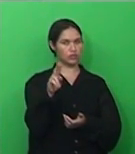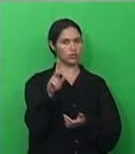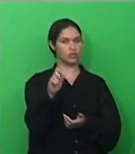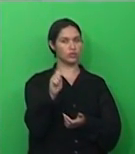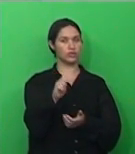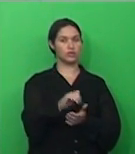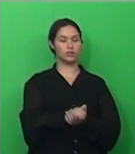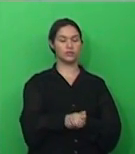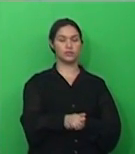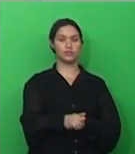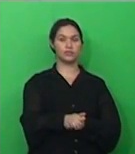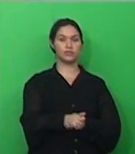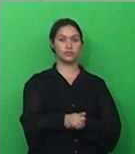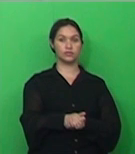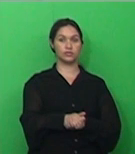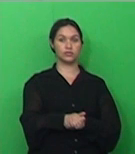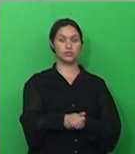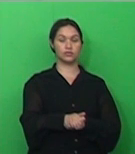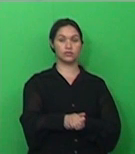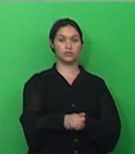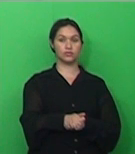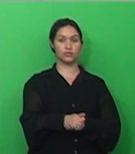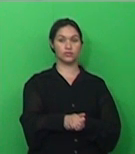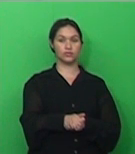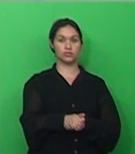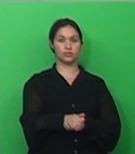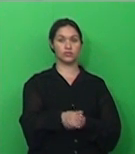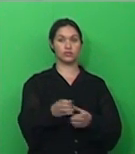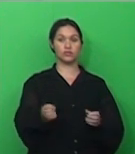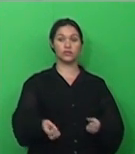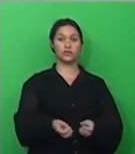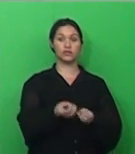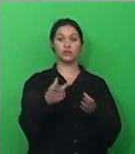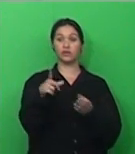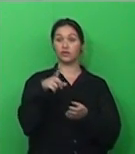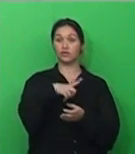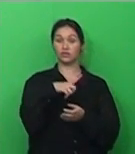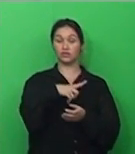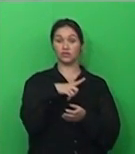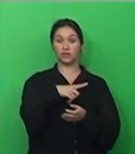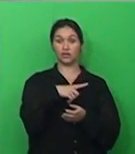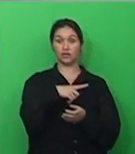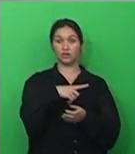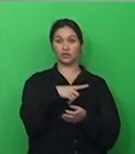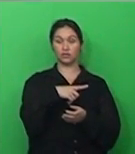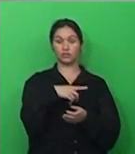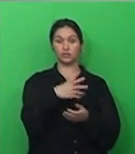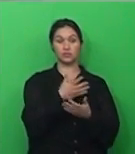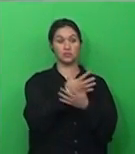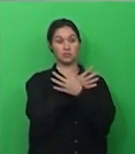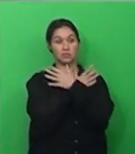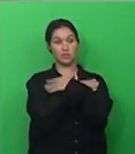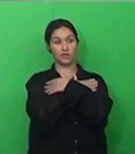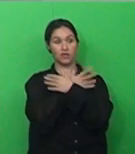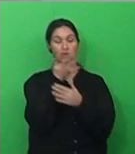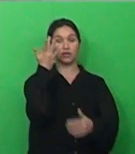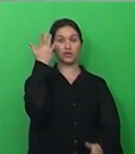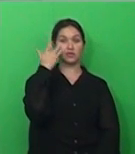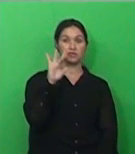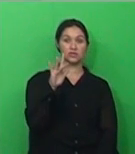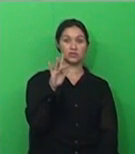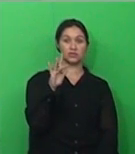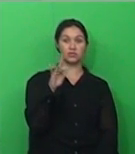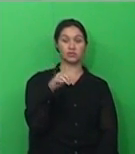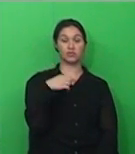E por conta disso, acaba recebendo uma folga. Eu não sei se essa folga é um dia, é uma